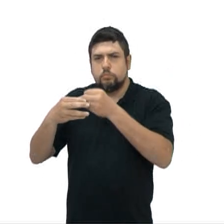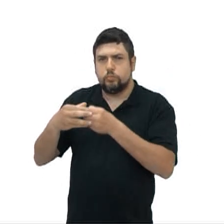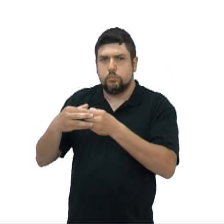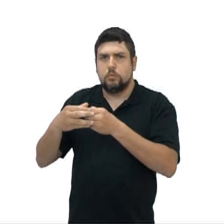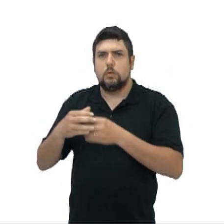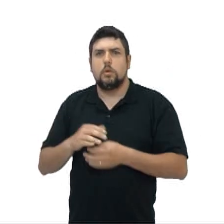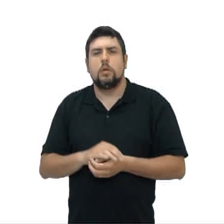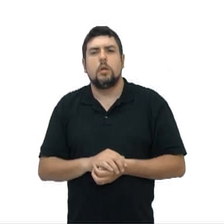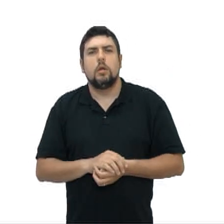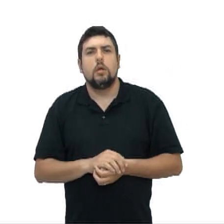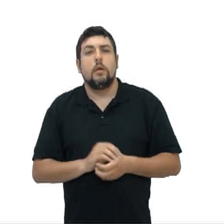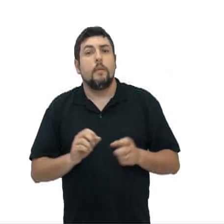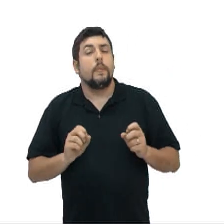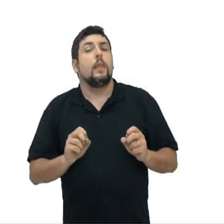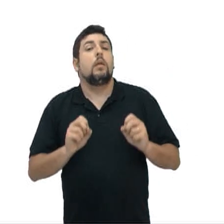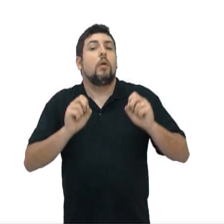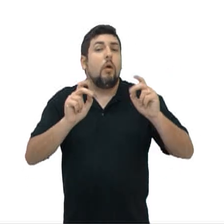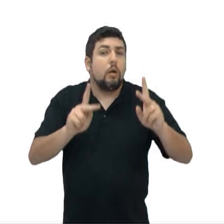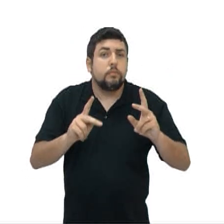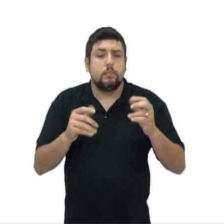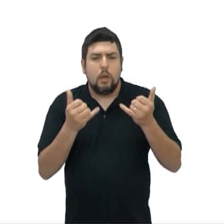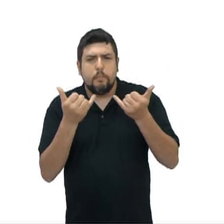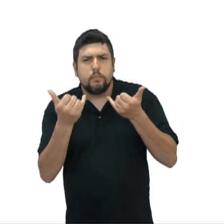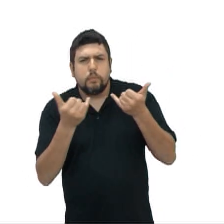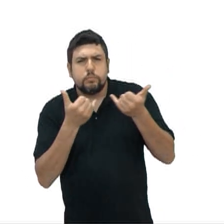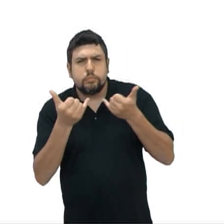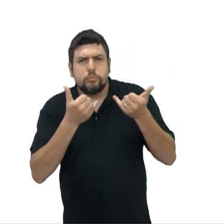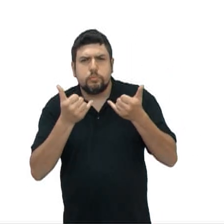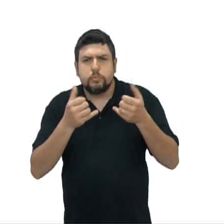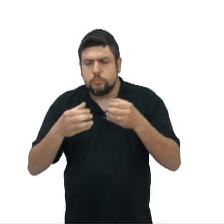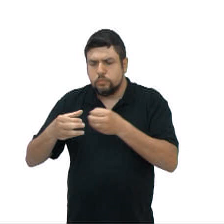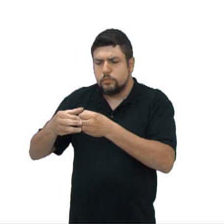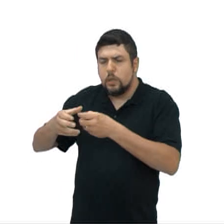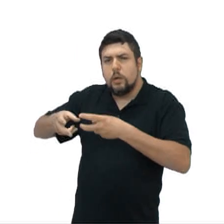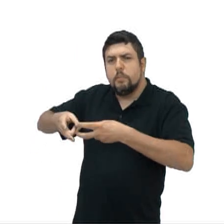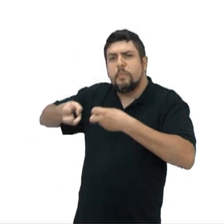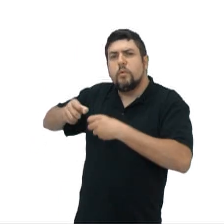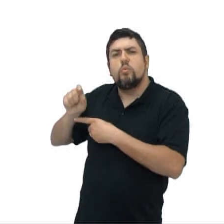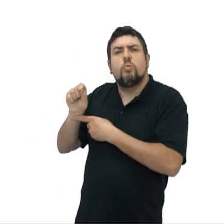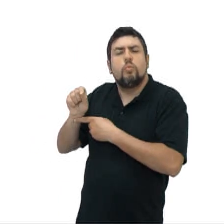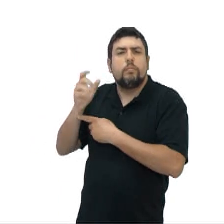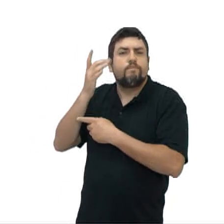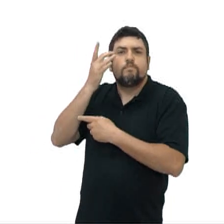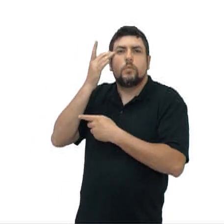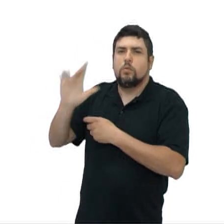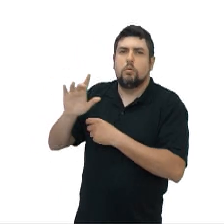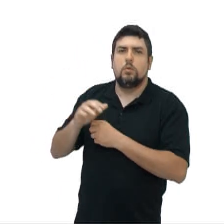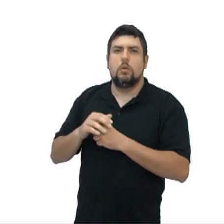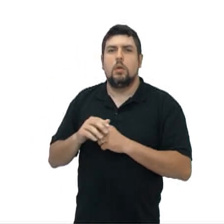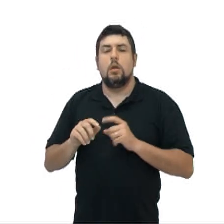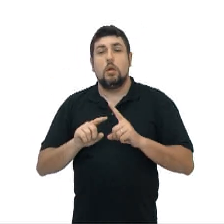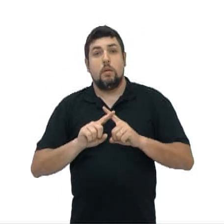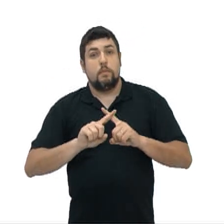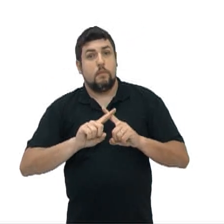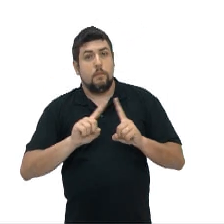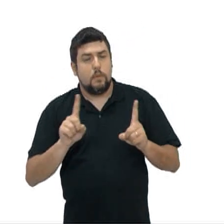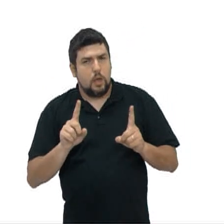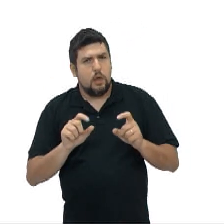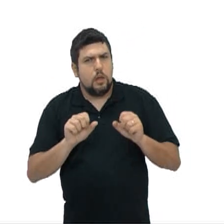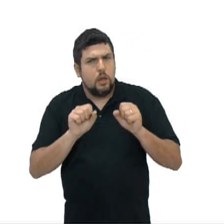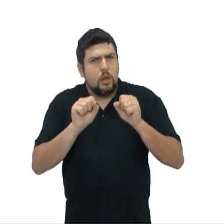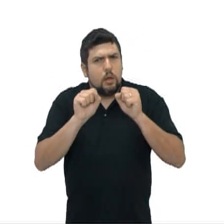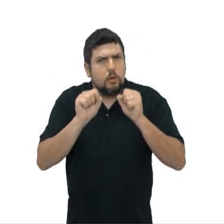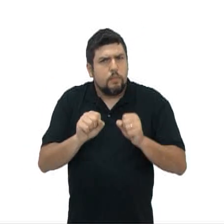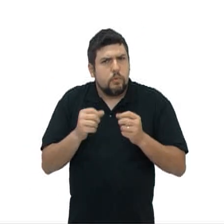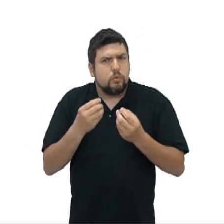sejam suficientes para identificar essa substância, a gente pode fazer algumas observações, algumas